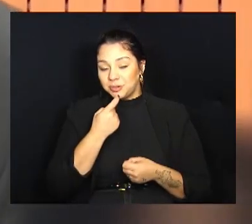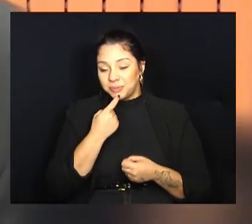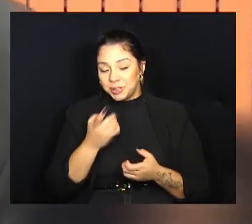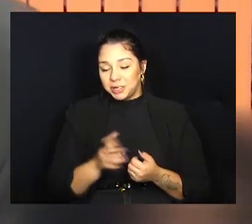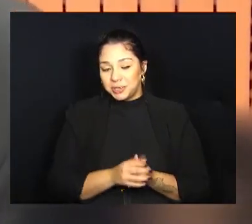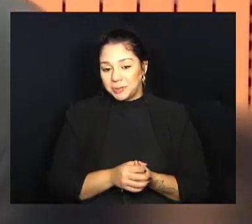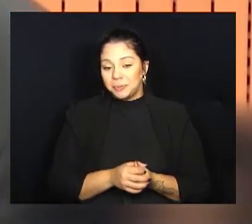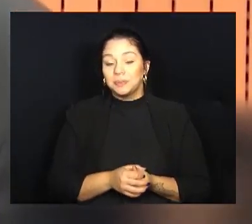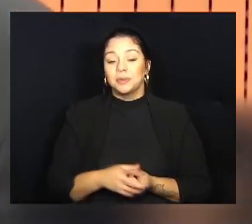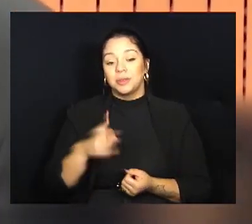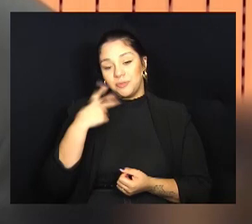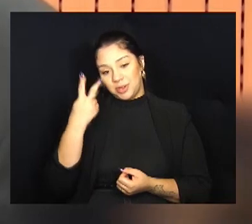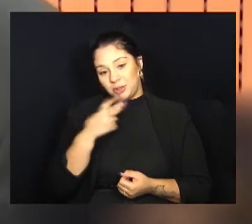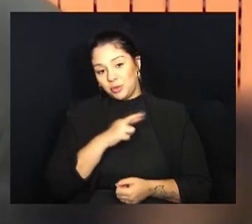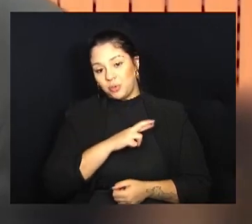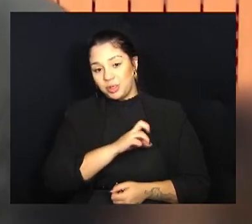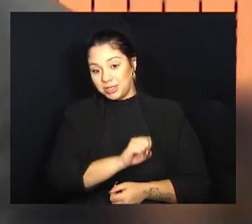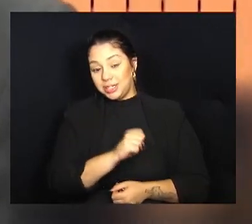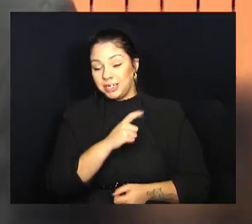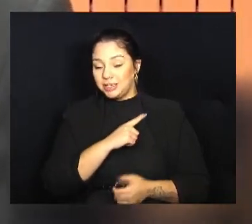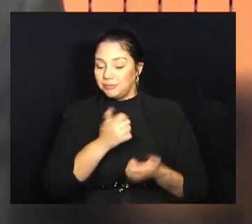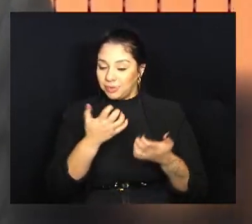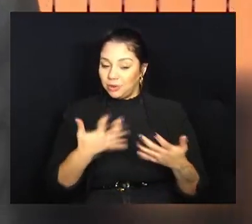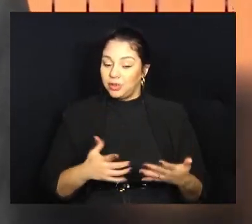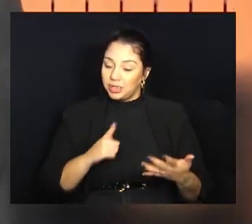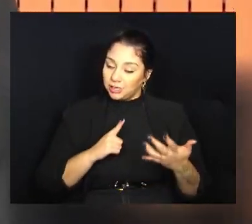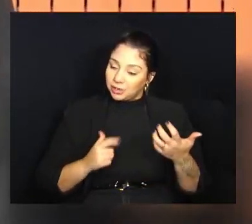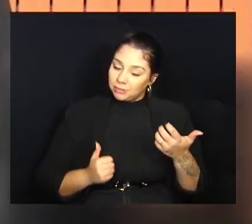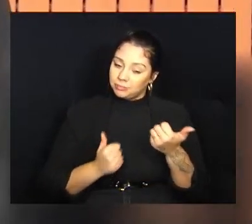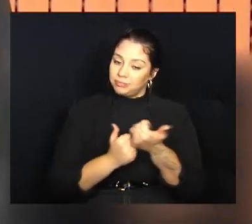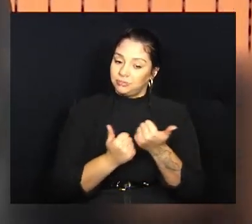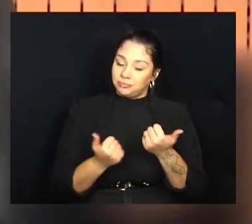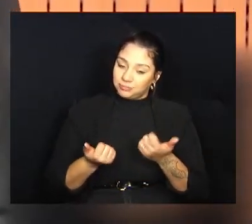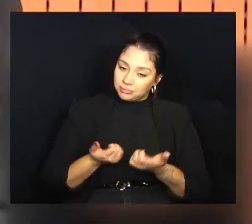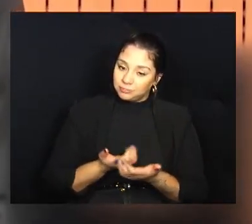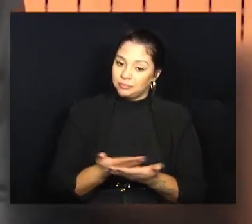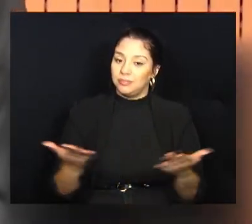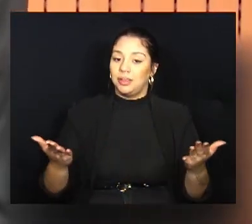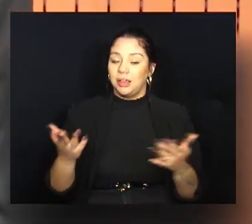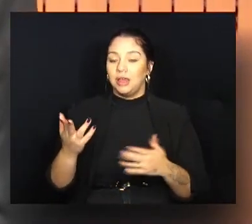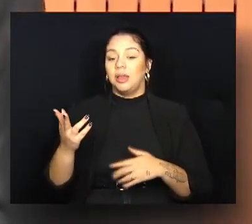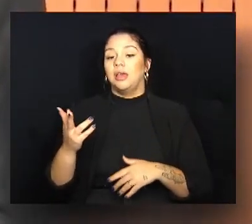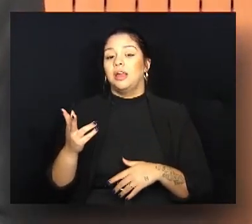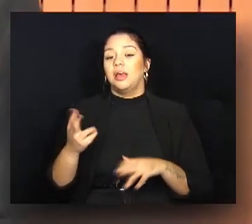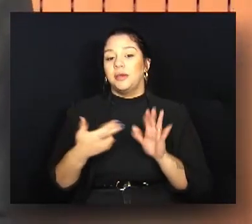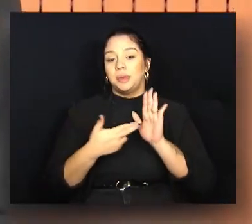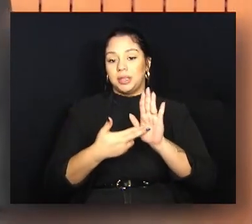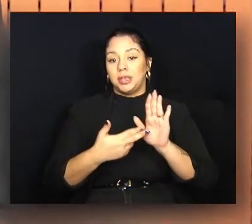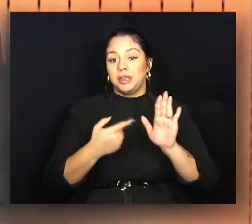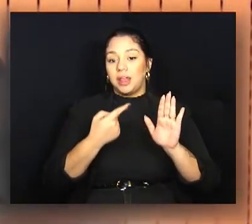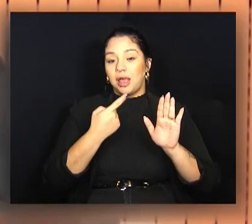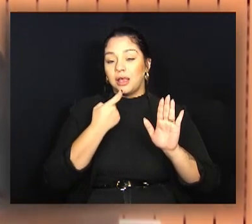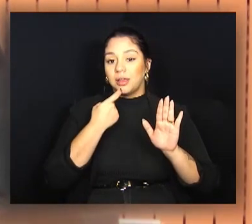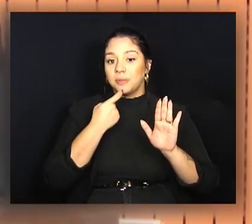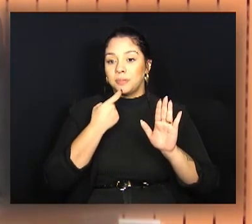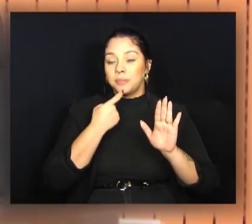Segundo Rossini, ela tem contribuído para levar o nome do município para todo o país e também para fora. A